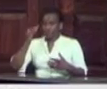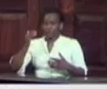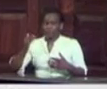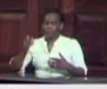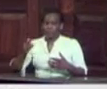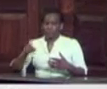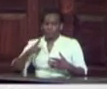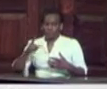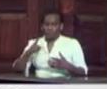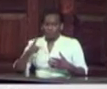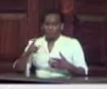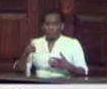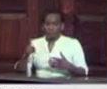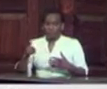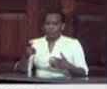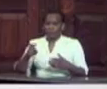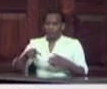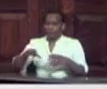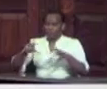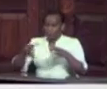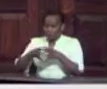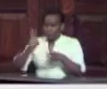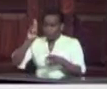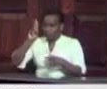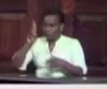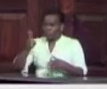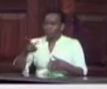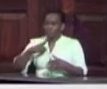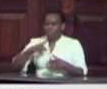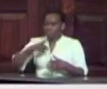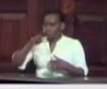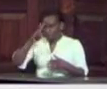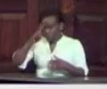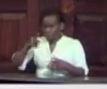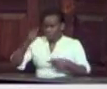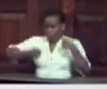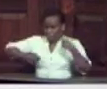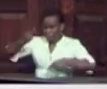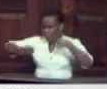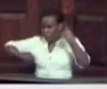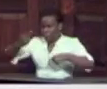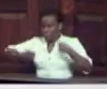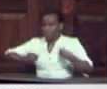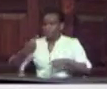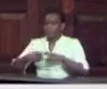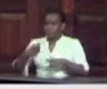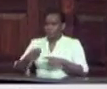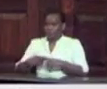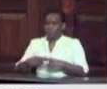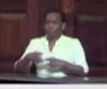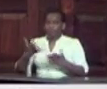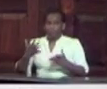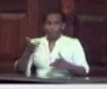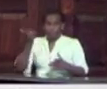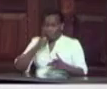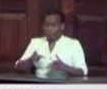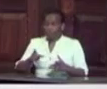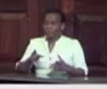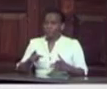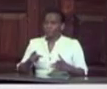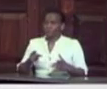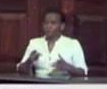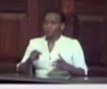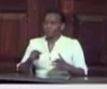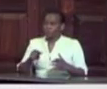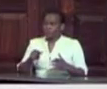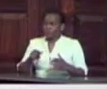no Colégio de Líderes houve uma intensa discussão no sentido de alcançar